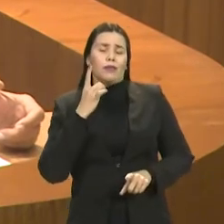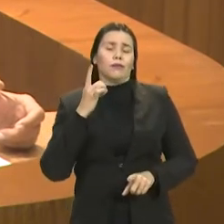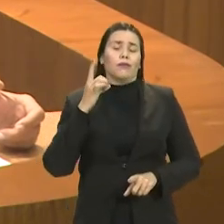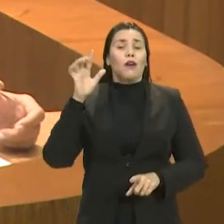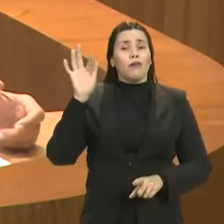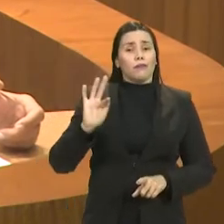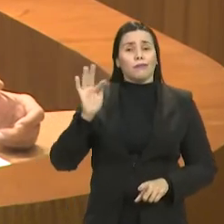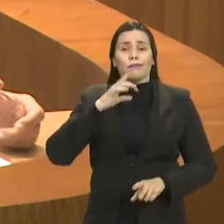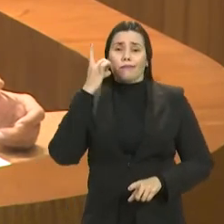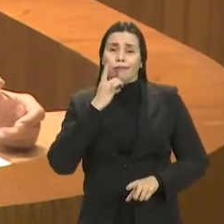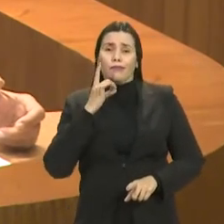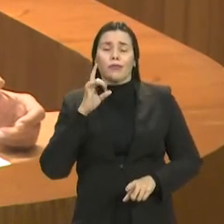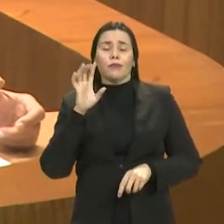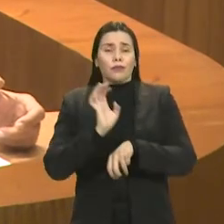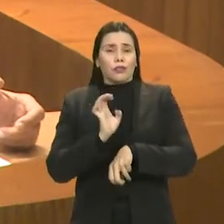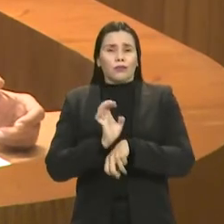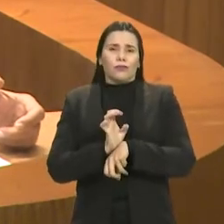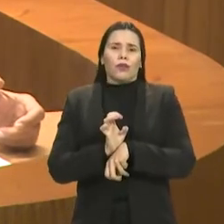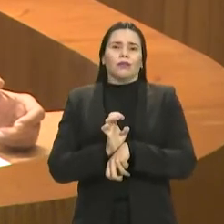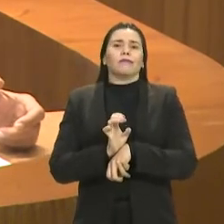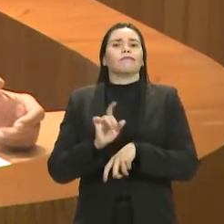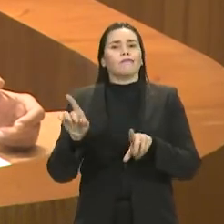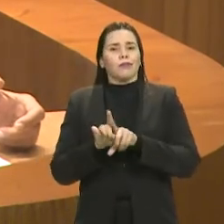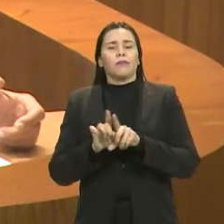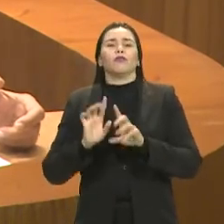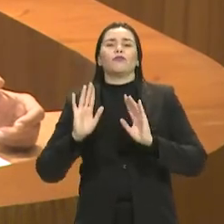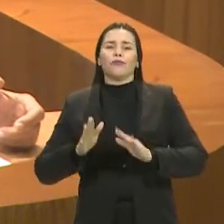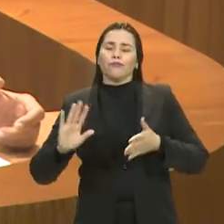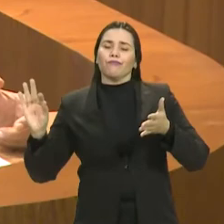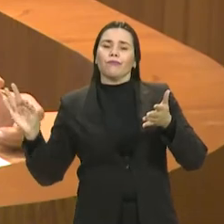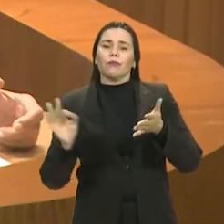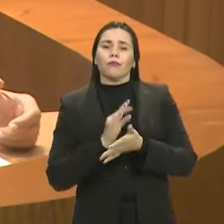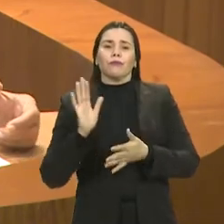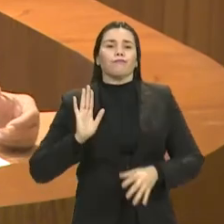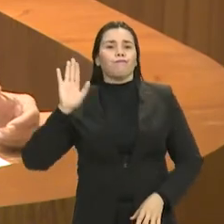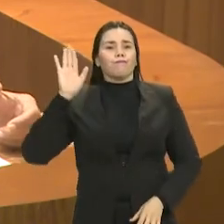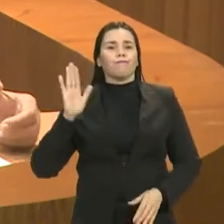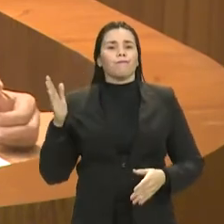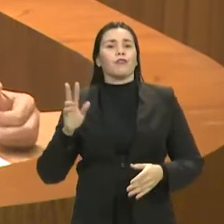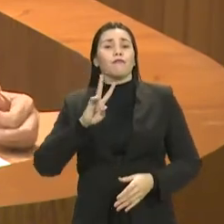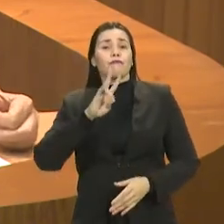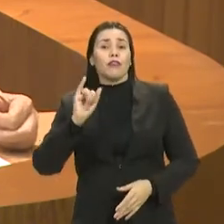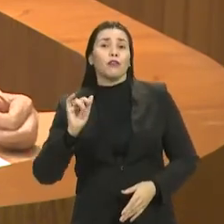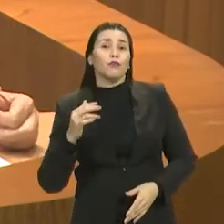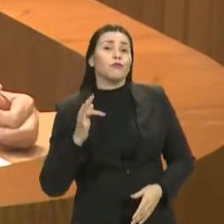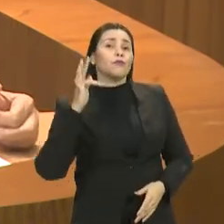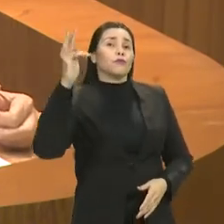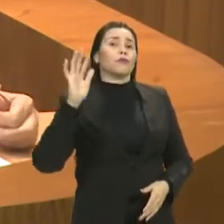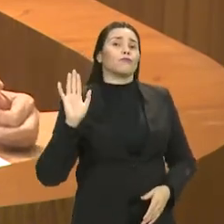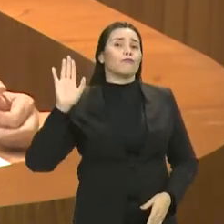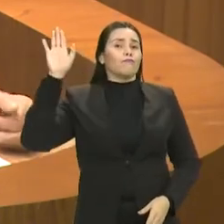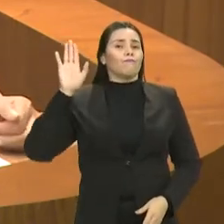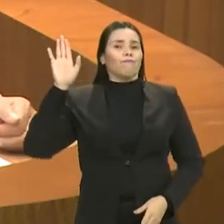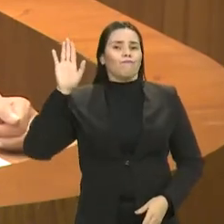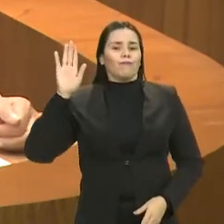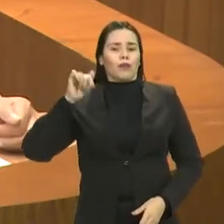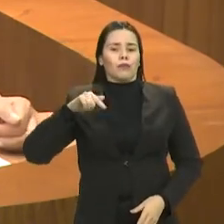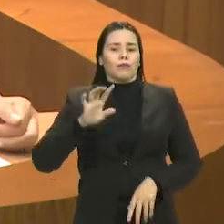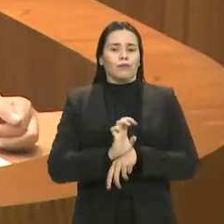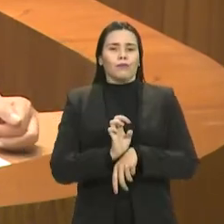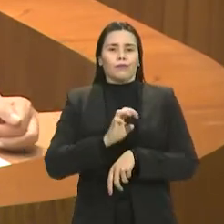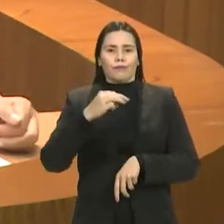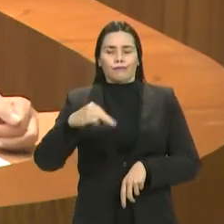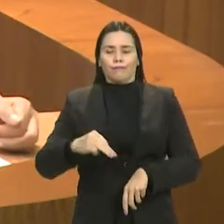eu quero convidar a todos os conservadores que estão me ouvindo nesse momento faço um apelo é problema